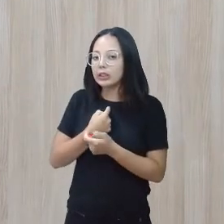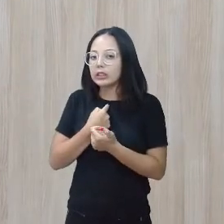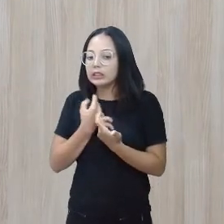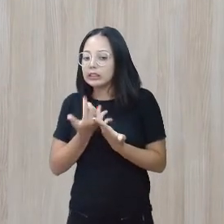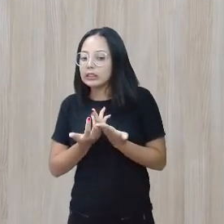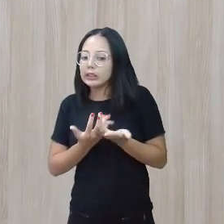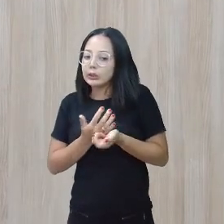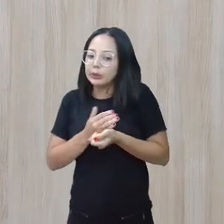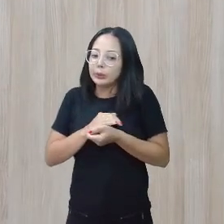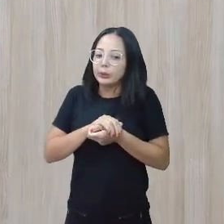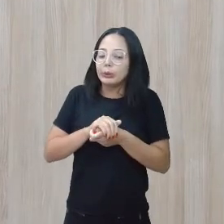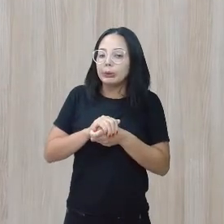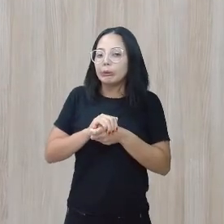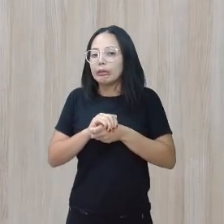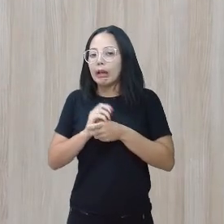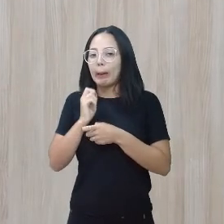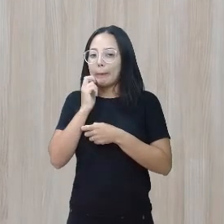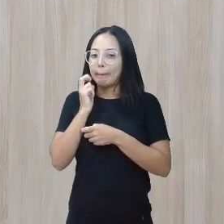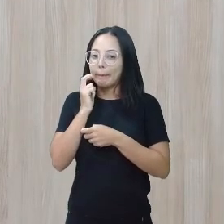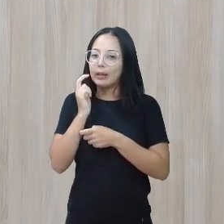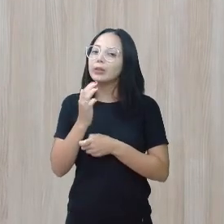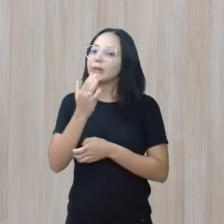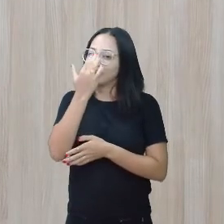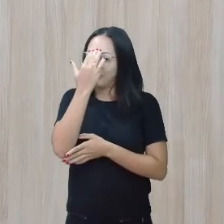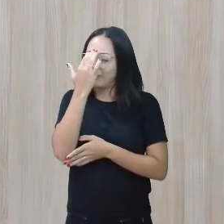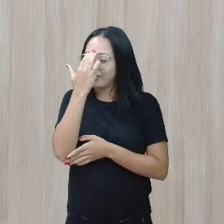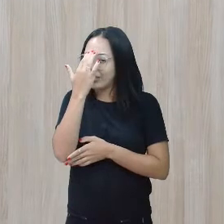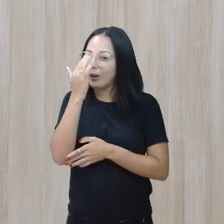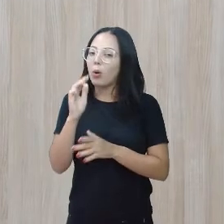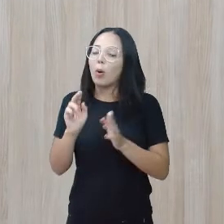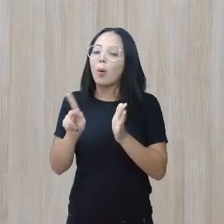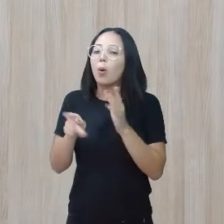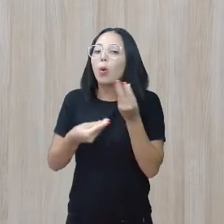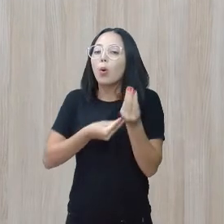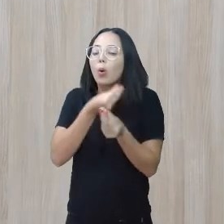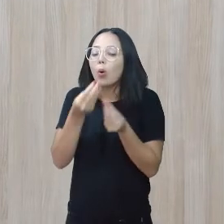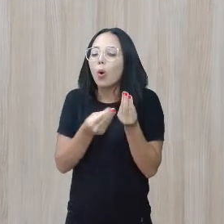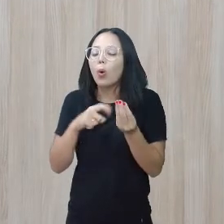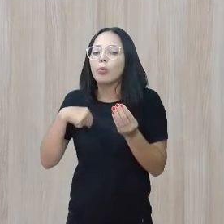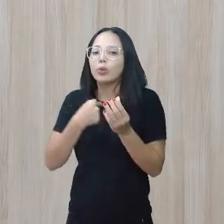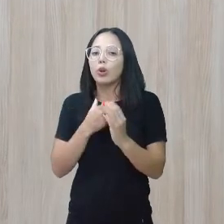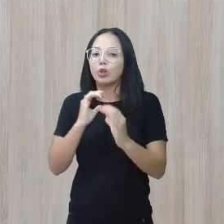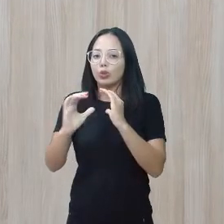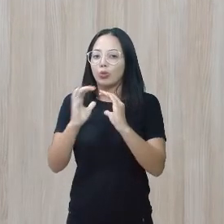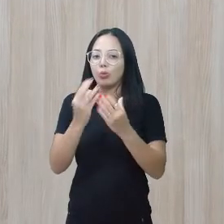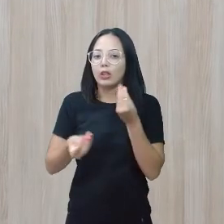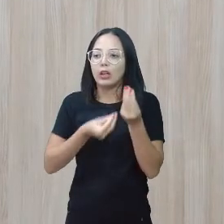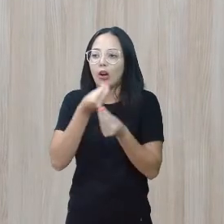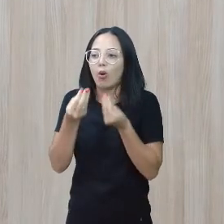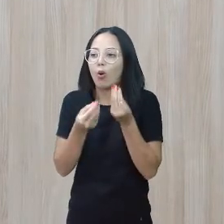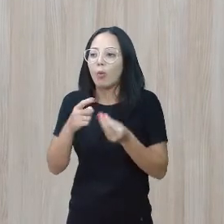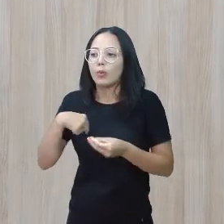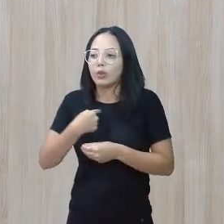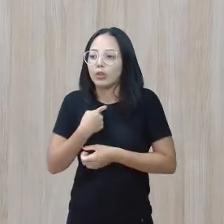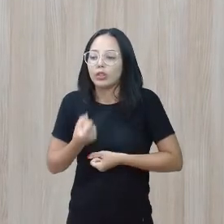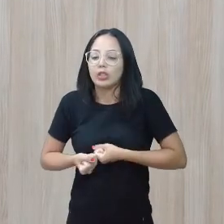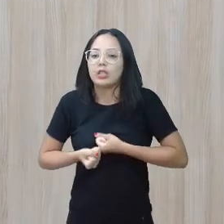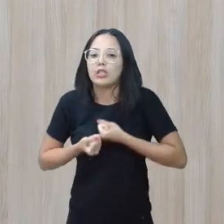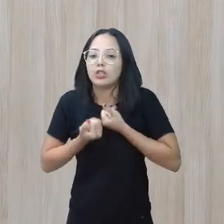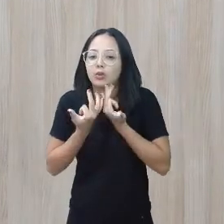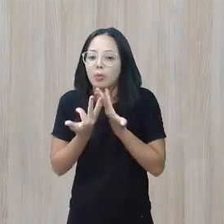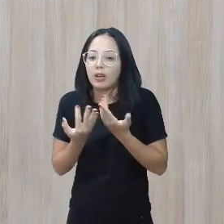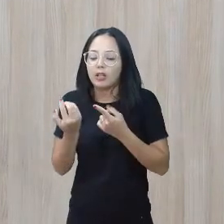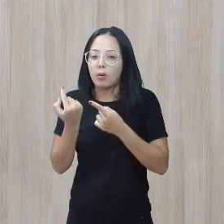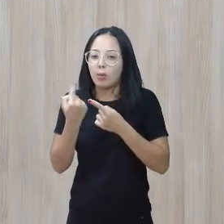receio de ser traído pela nossa própria língua, né? Pela forma como a gente se expressa. De repente,